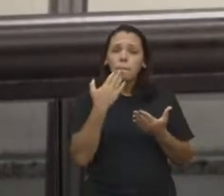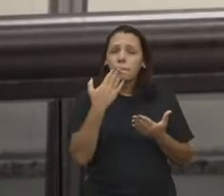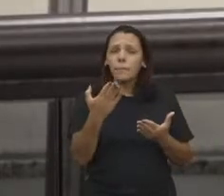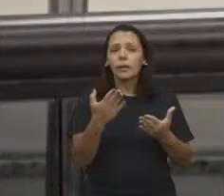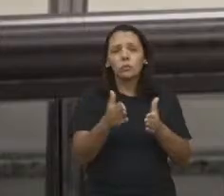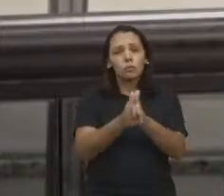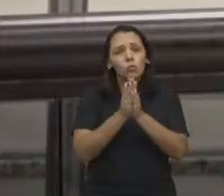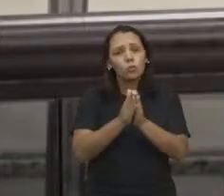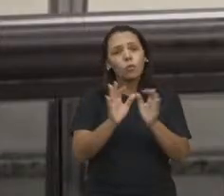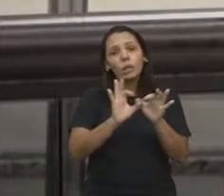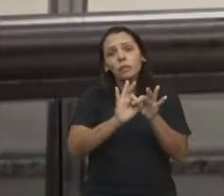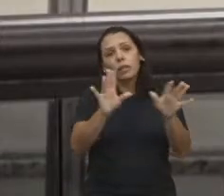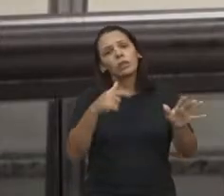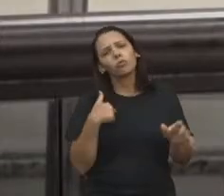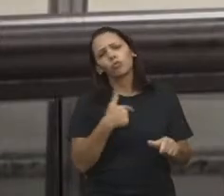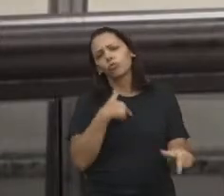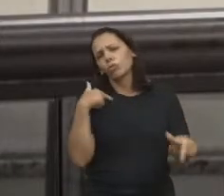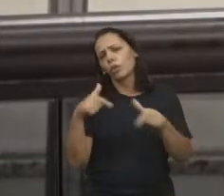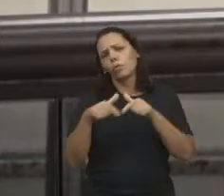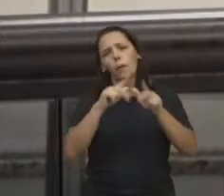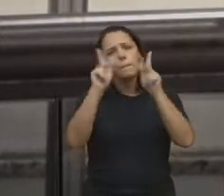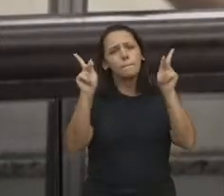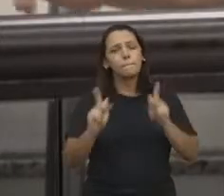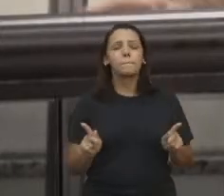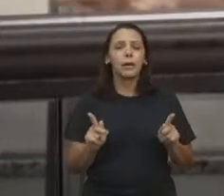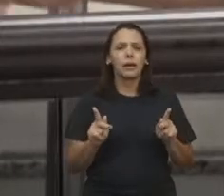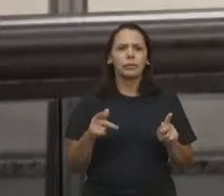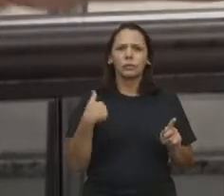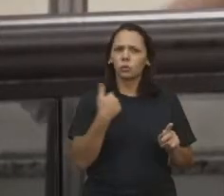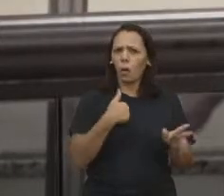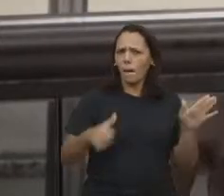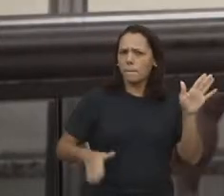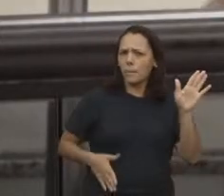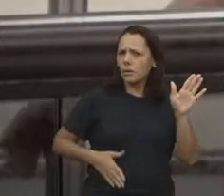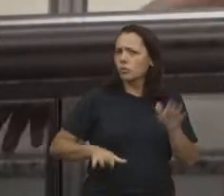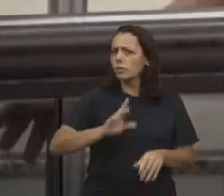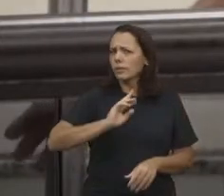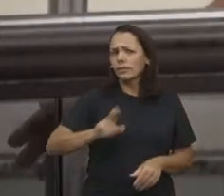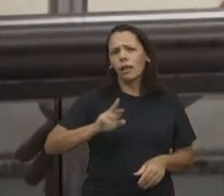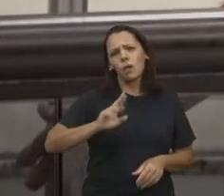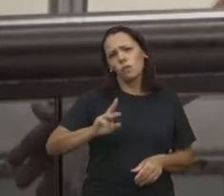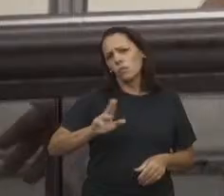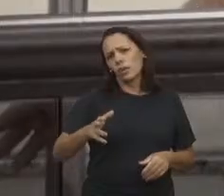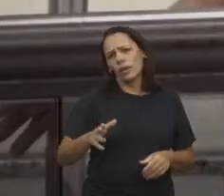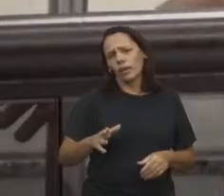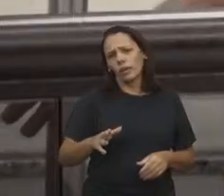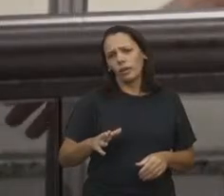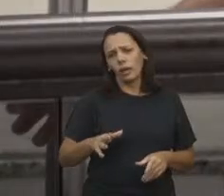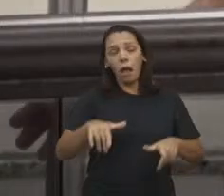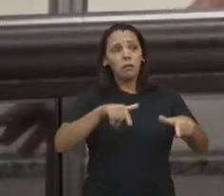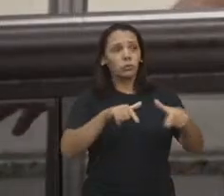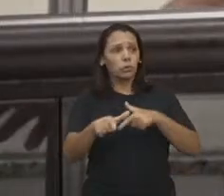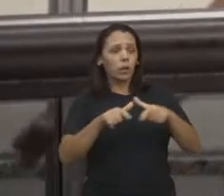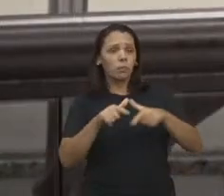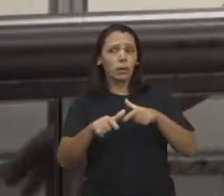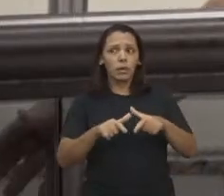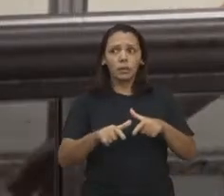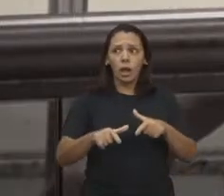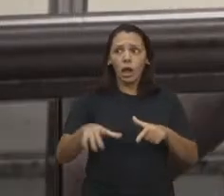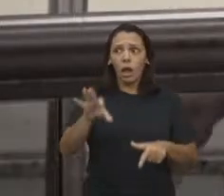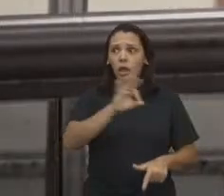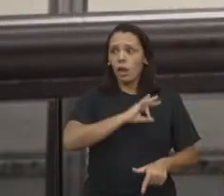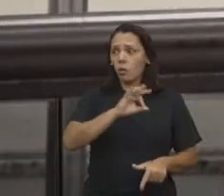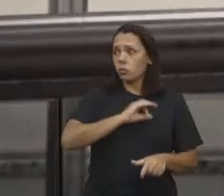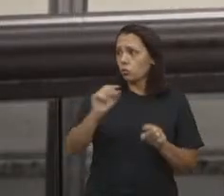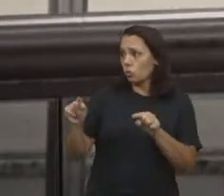em paz, porque nós não somos bandidos para você estar trabalhando e daqui a pouco a polícia,